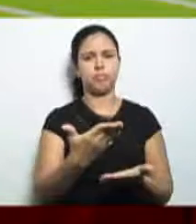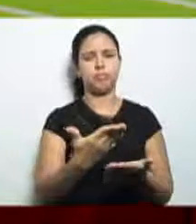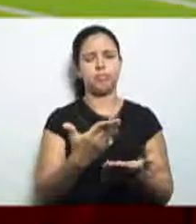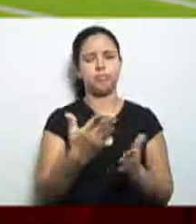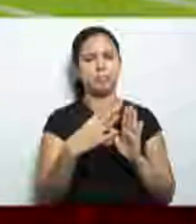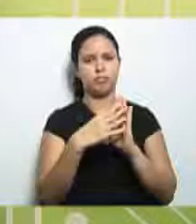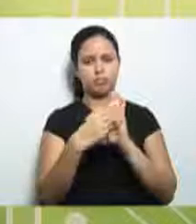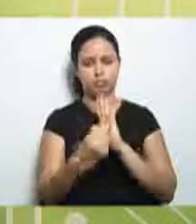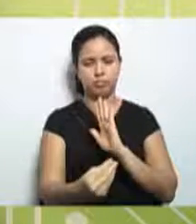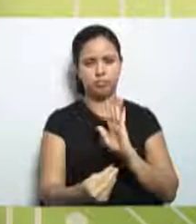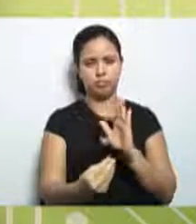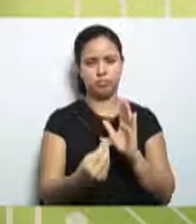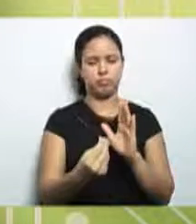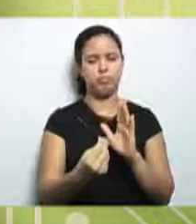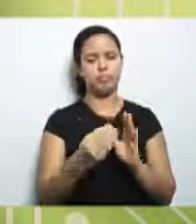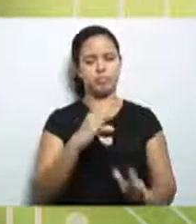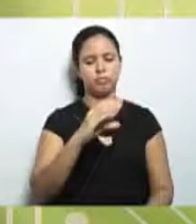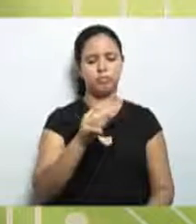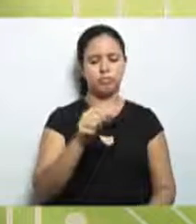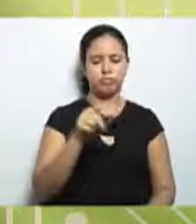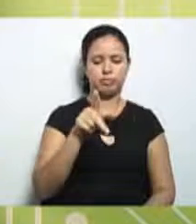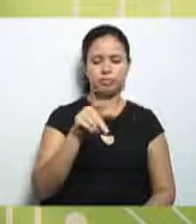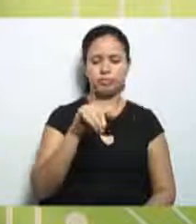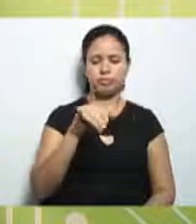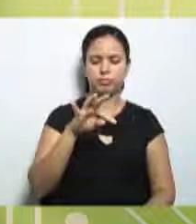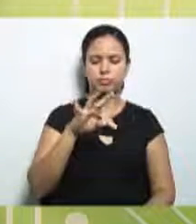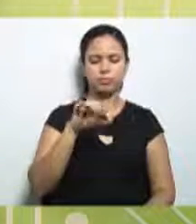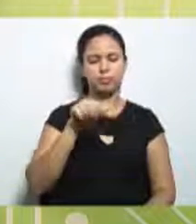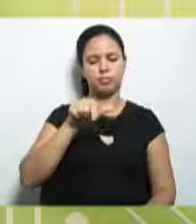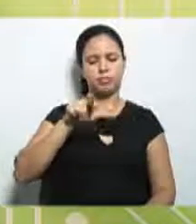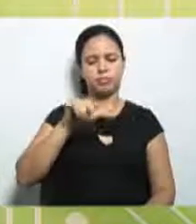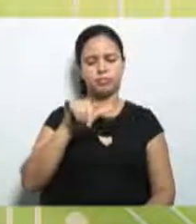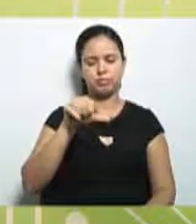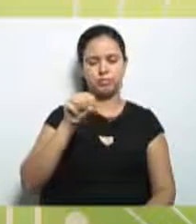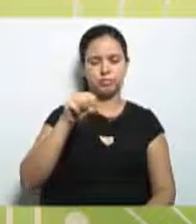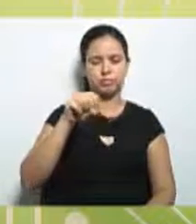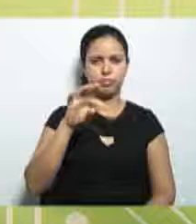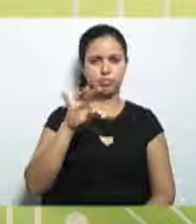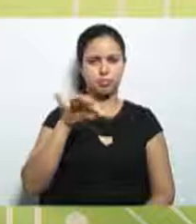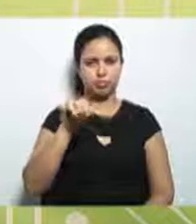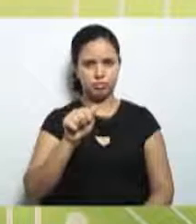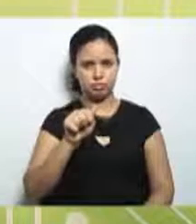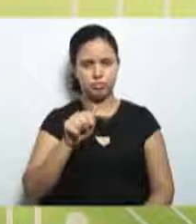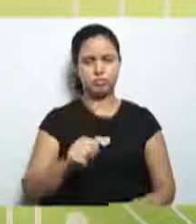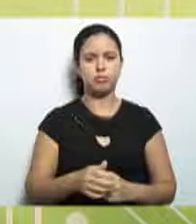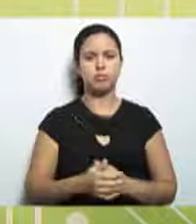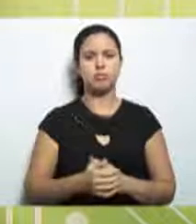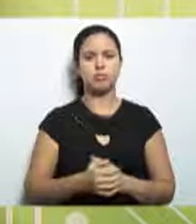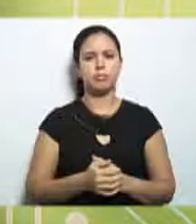capitalista. Exatamente, professor. É muito importante porque a gente tem o